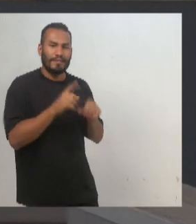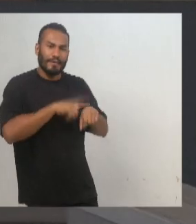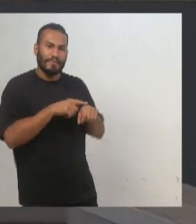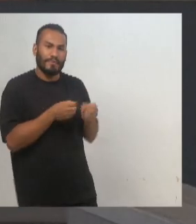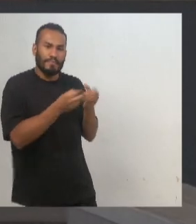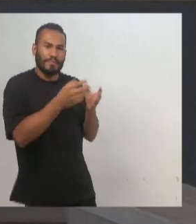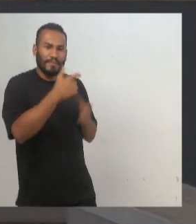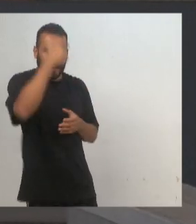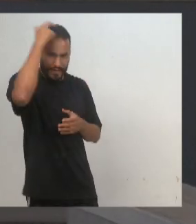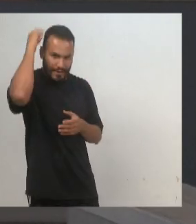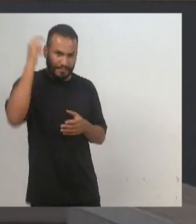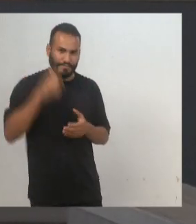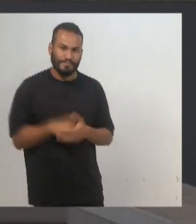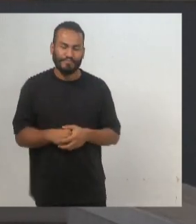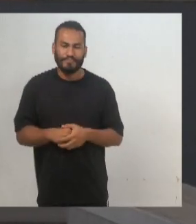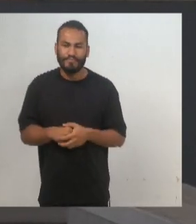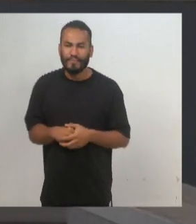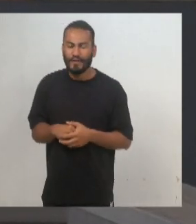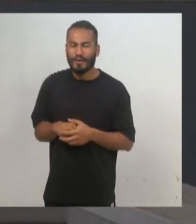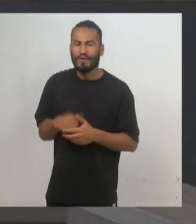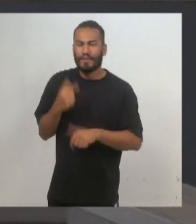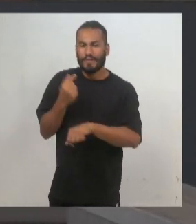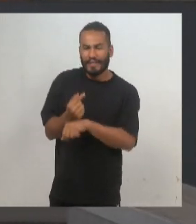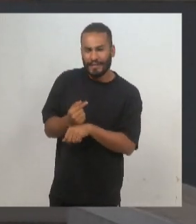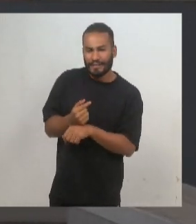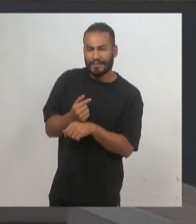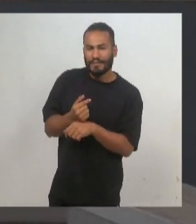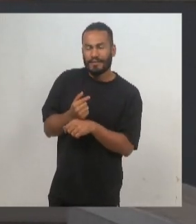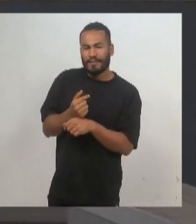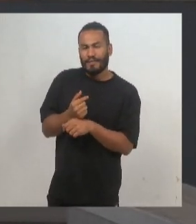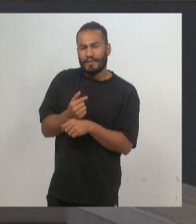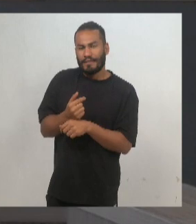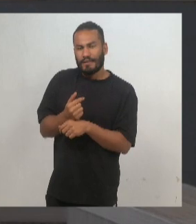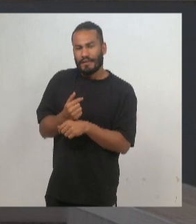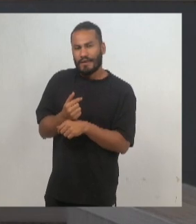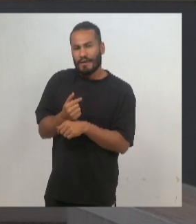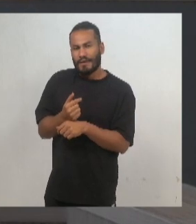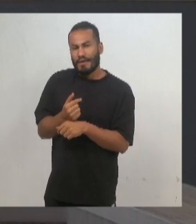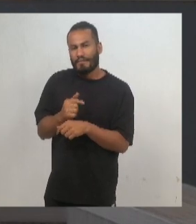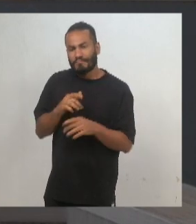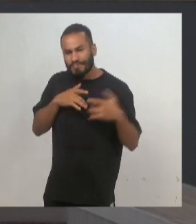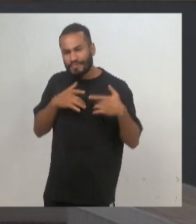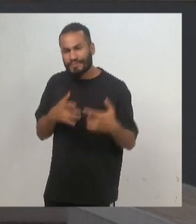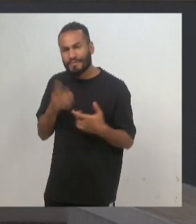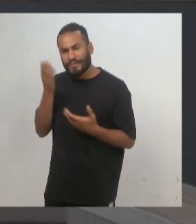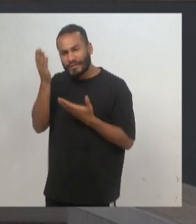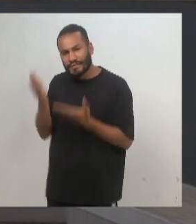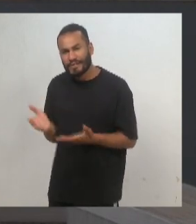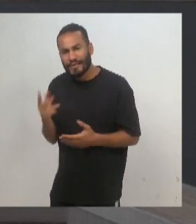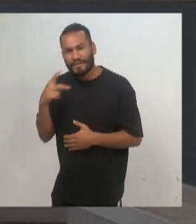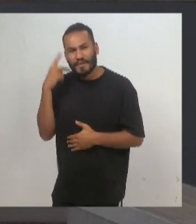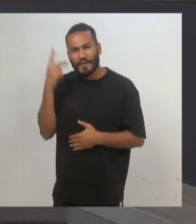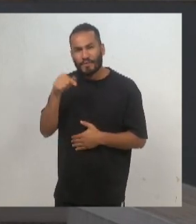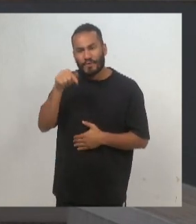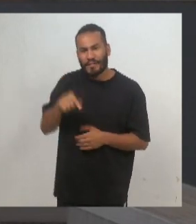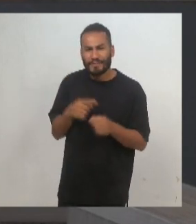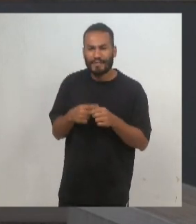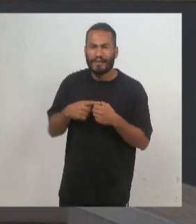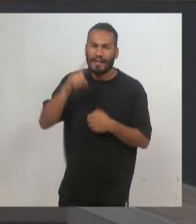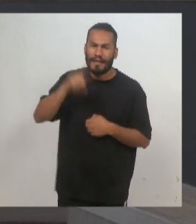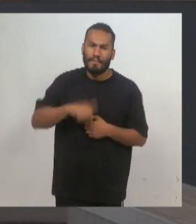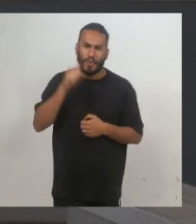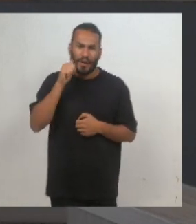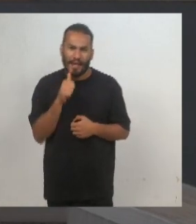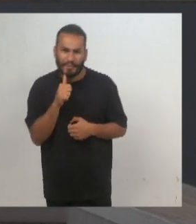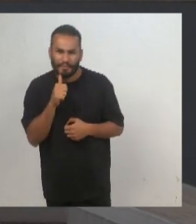Pereira. Vereador Cris, cumprimentar pelo pronunciamento, mas também manifestar minha solidariedade. Vossa Excelência, que é vereadora nesta casa, é uma